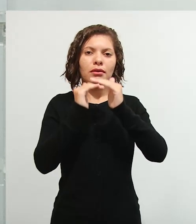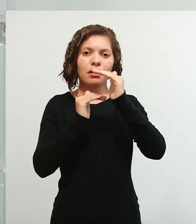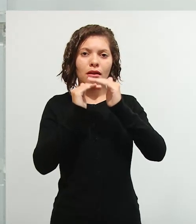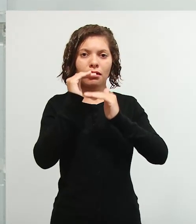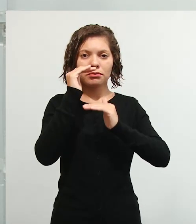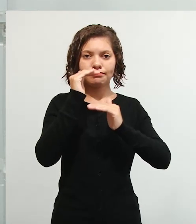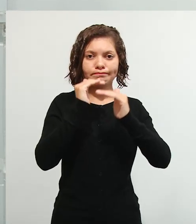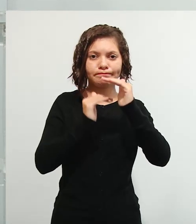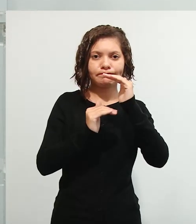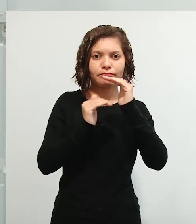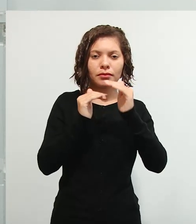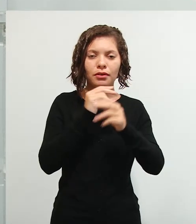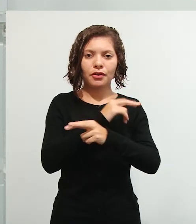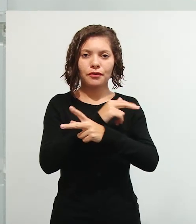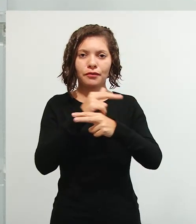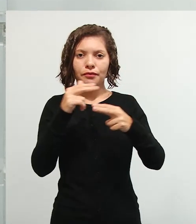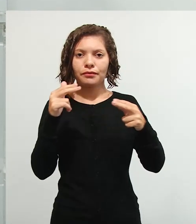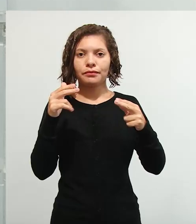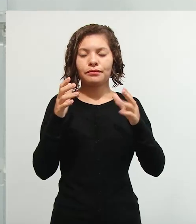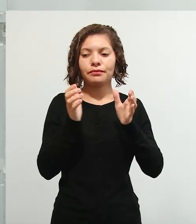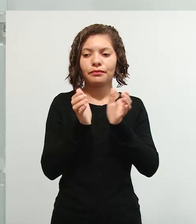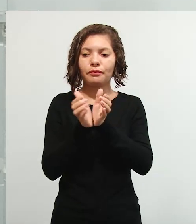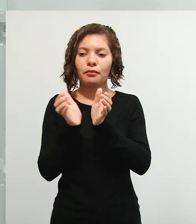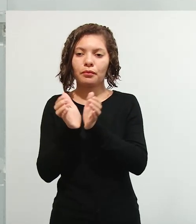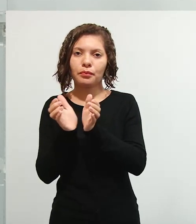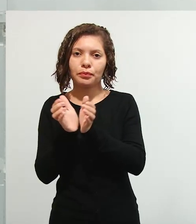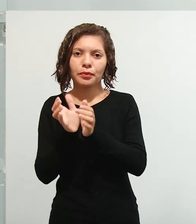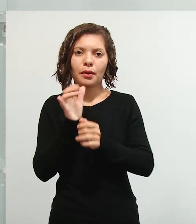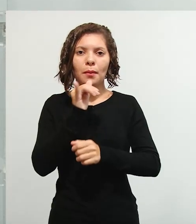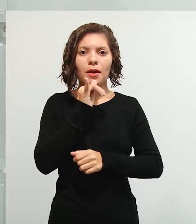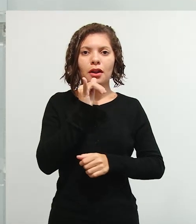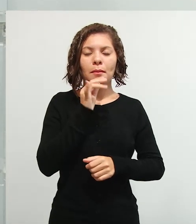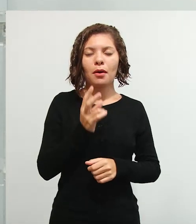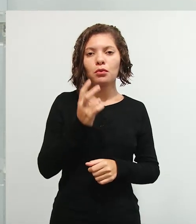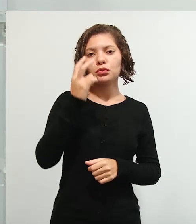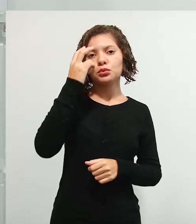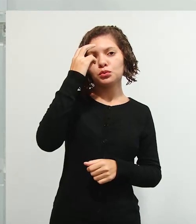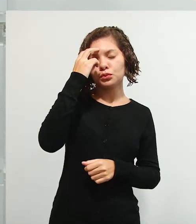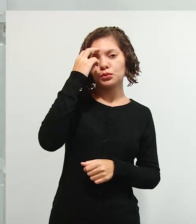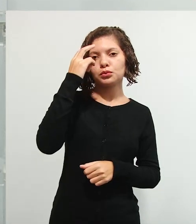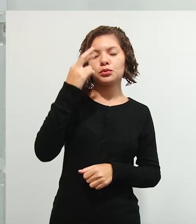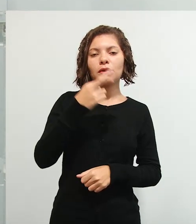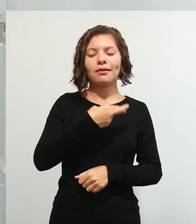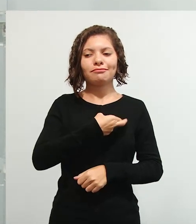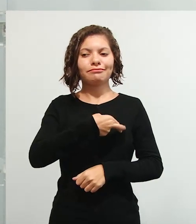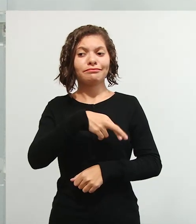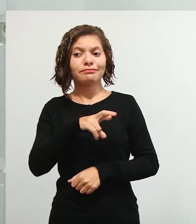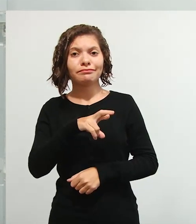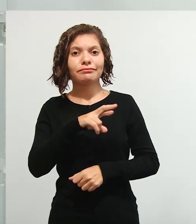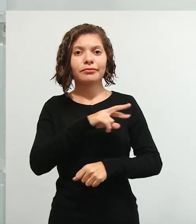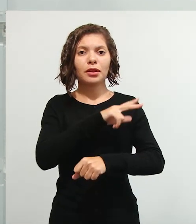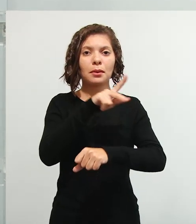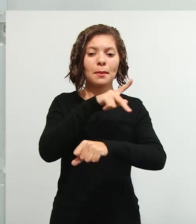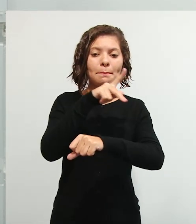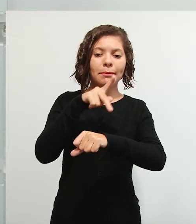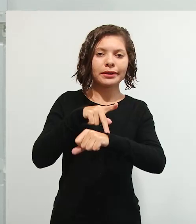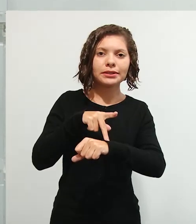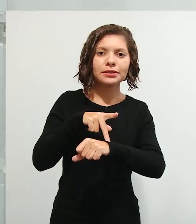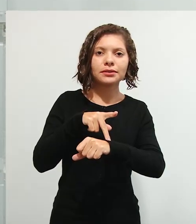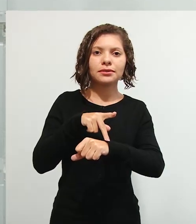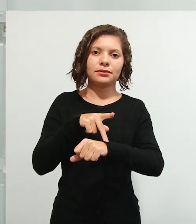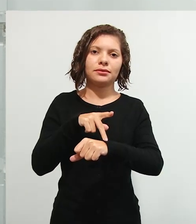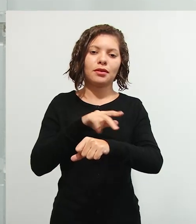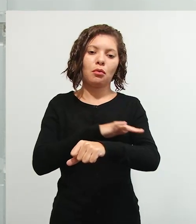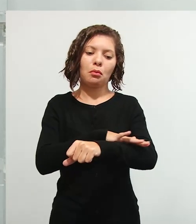grupos sociais. Posso hierarquizá-los pela cultura, pela religião, pela nacionalidade e